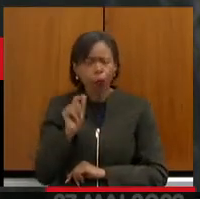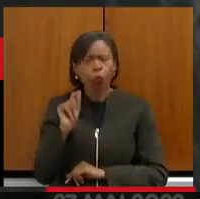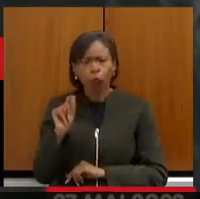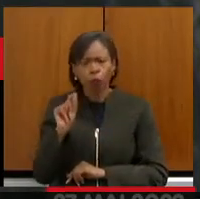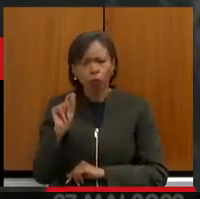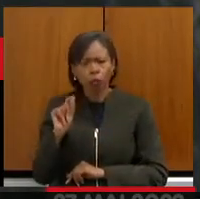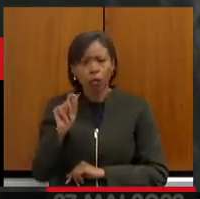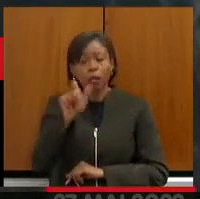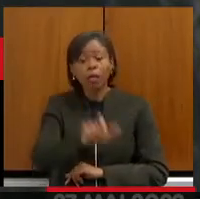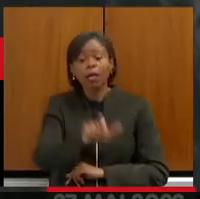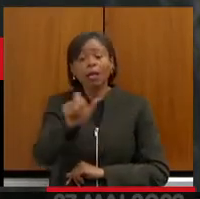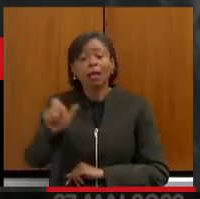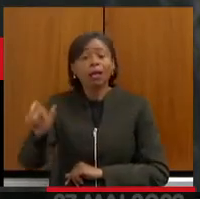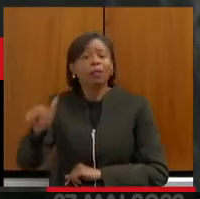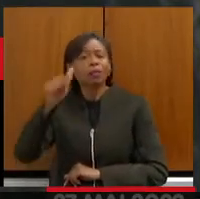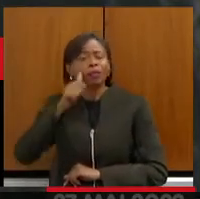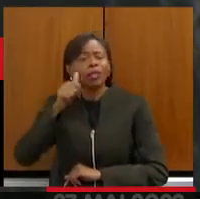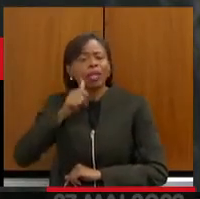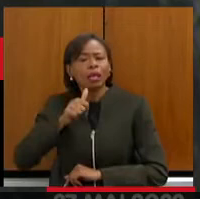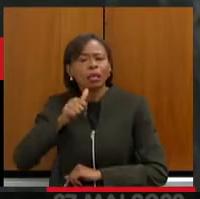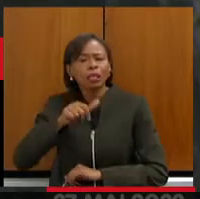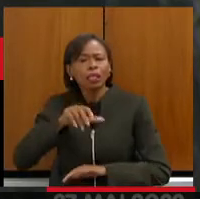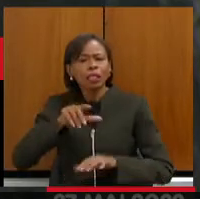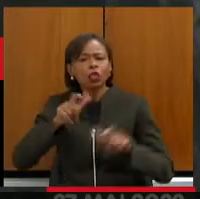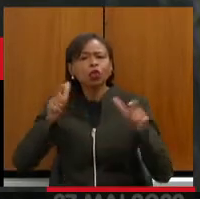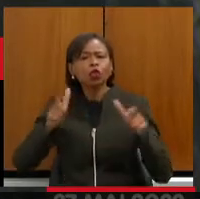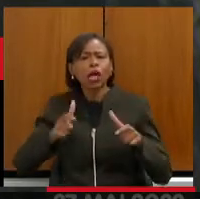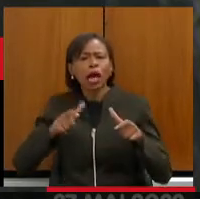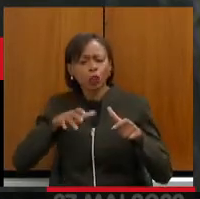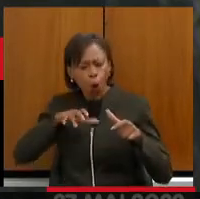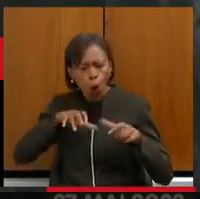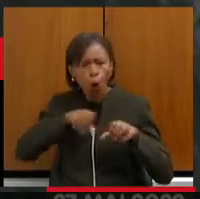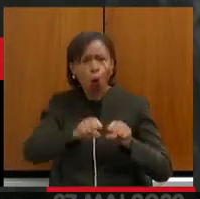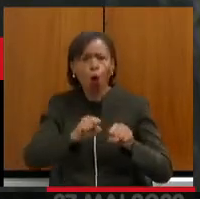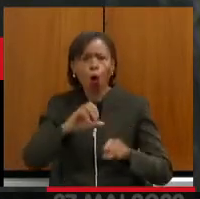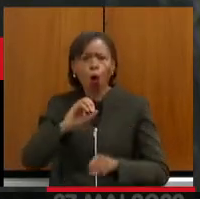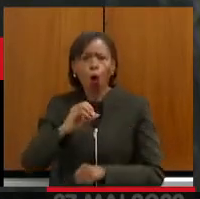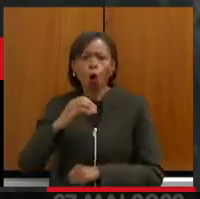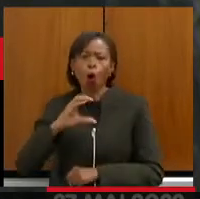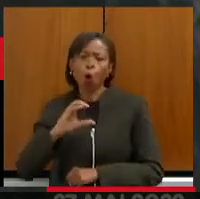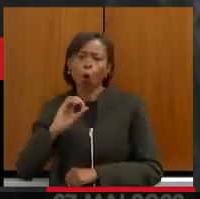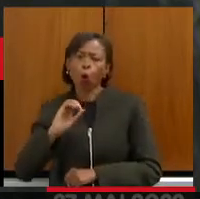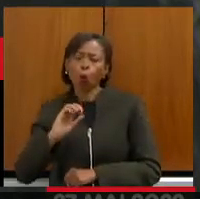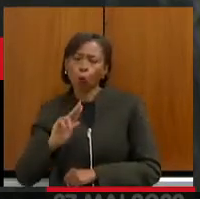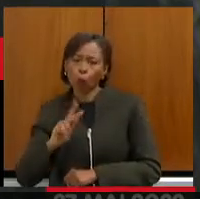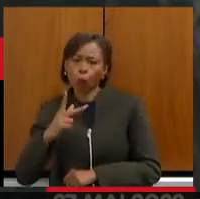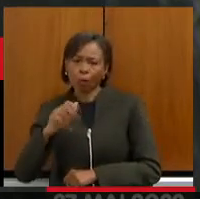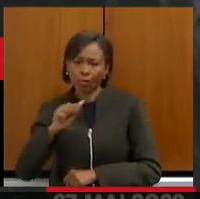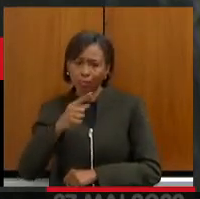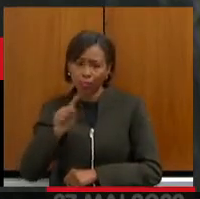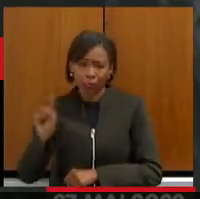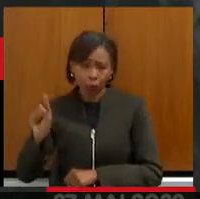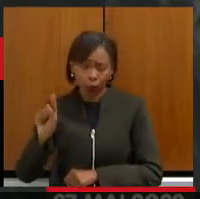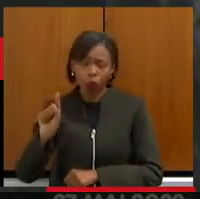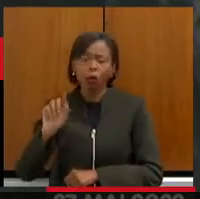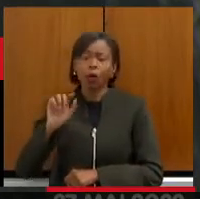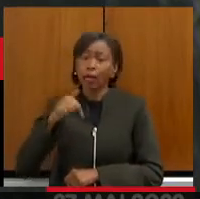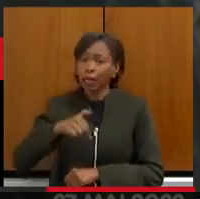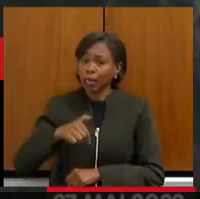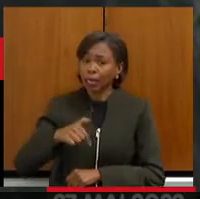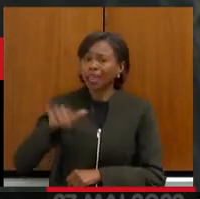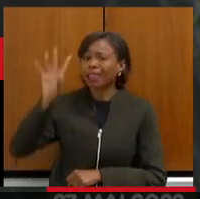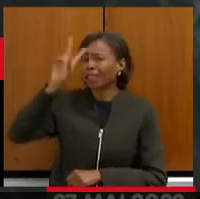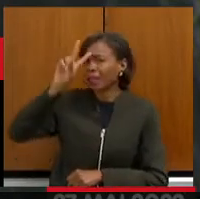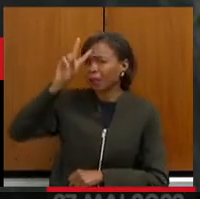as mulheres das ocupações e nesse espaço eu quero lembrar a ocupação